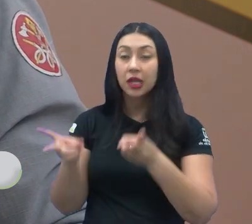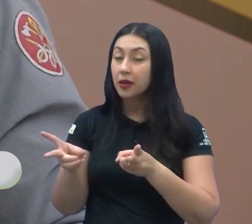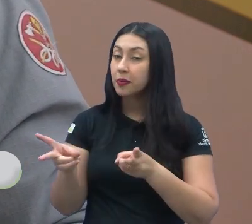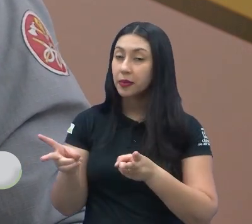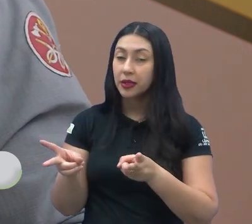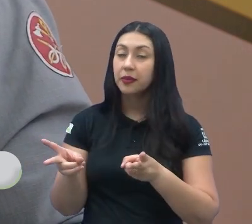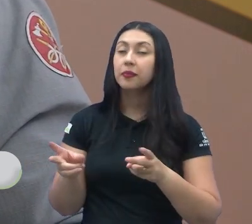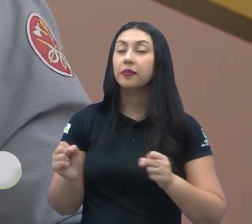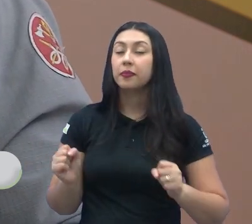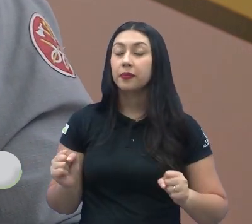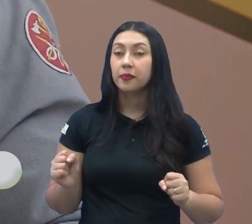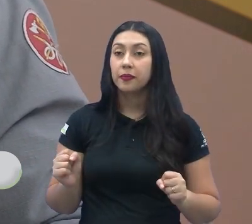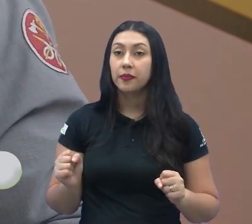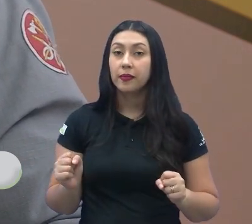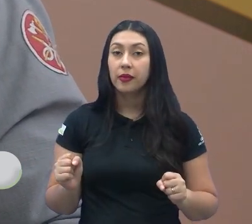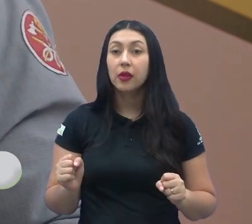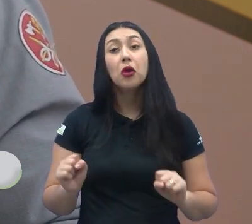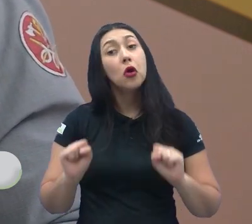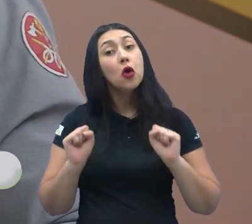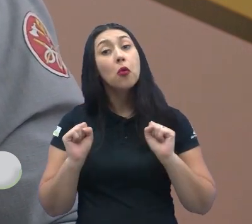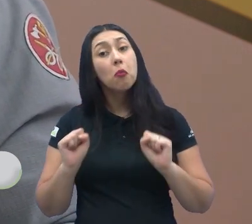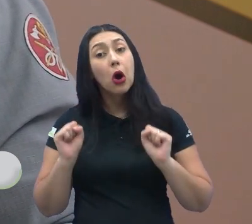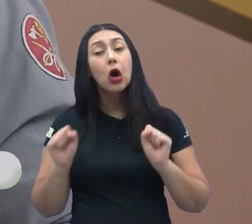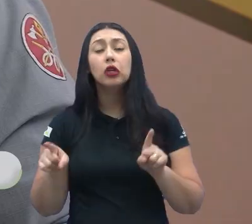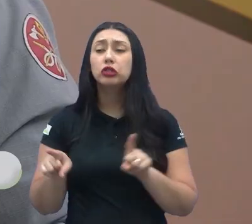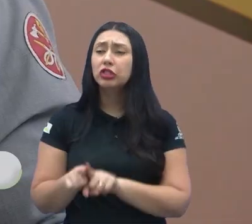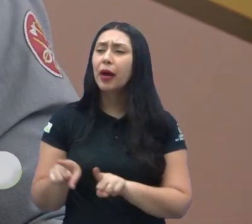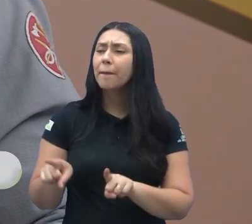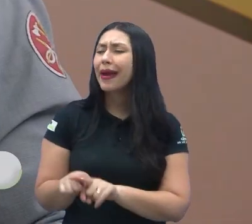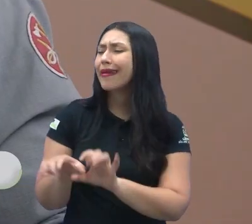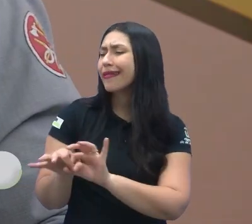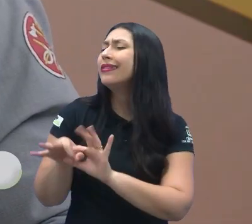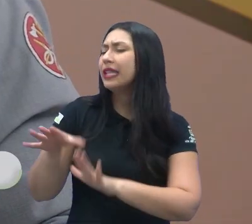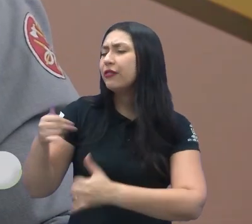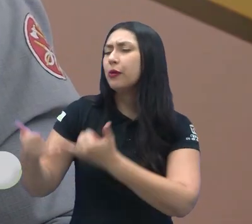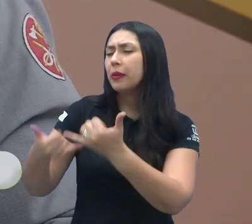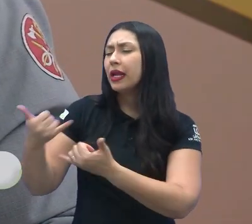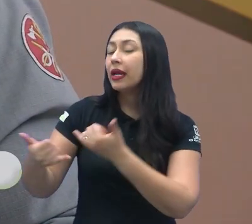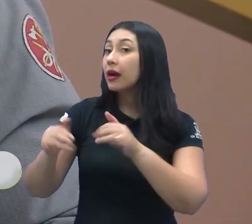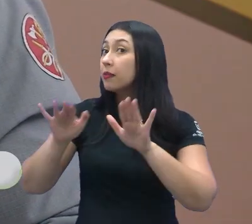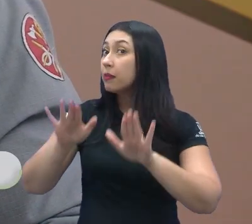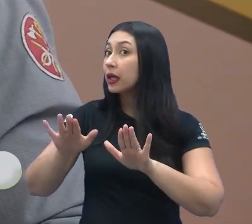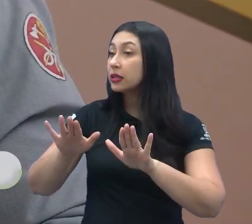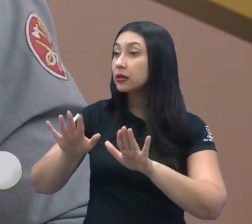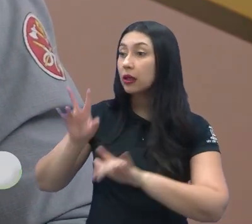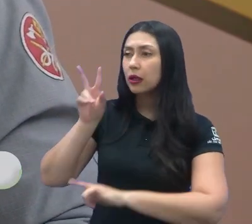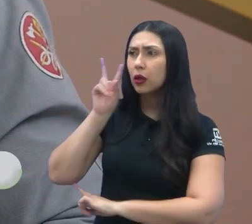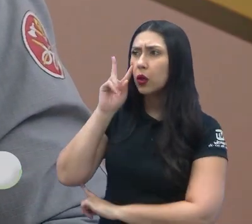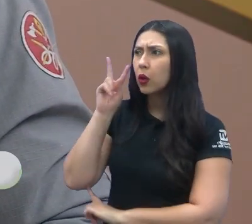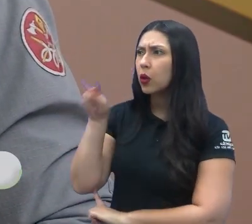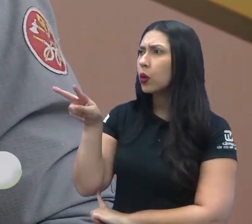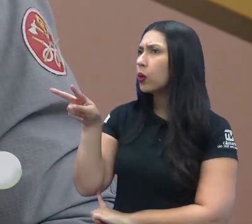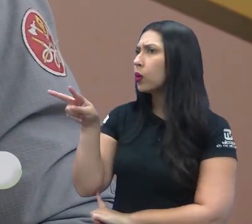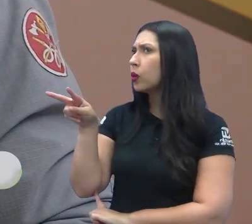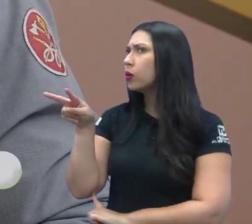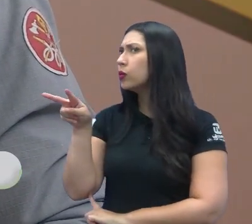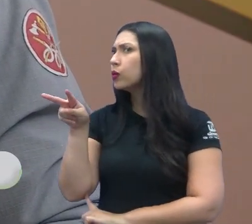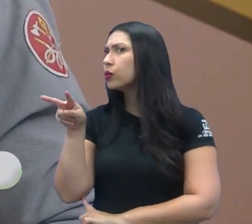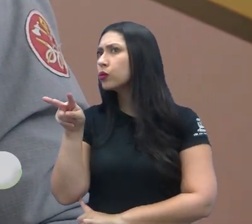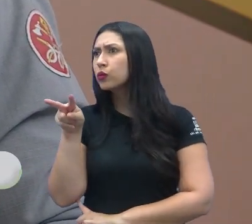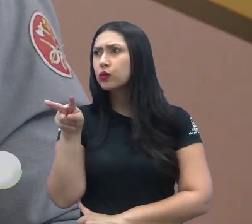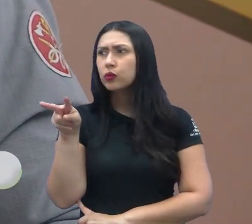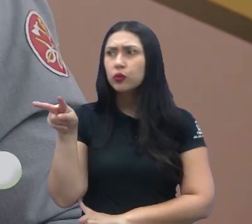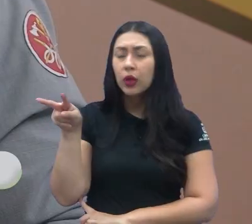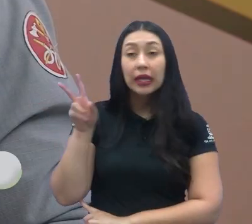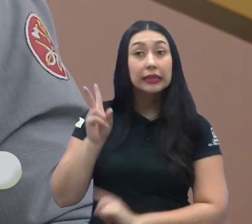descuido. Pode deixar a criança ir brincar, tudo, mas desde que de longe você esteja atento aonde ela está.